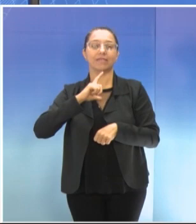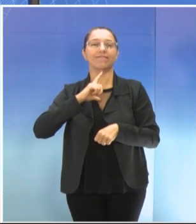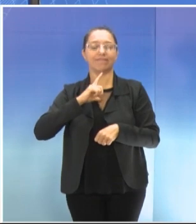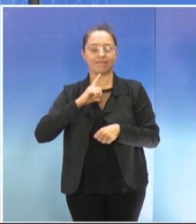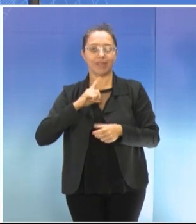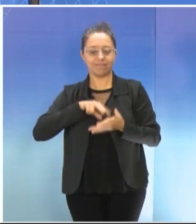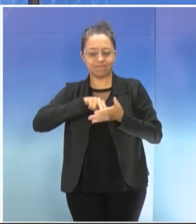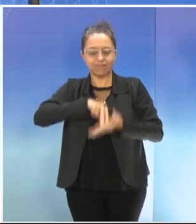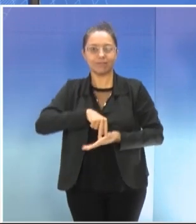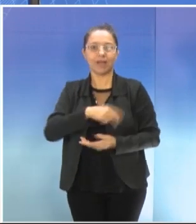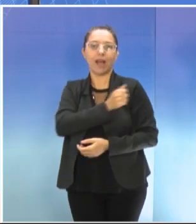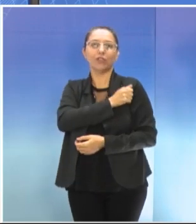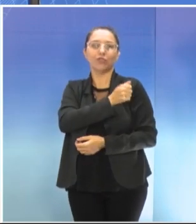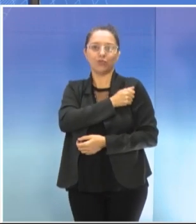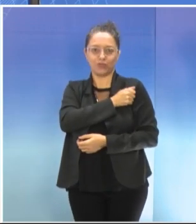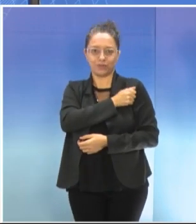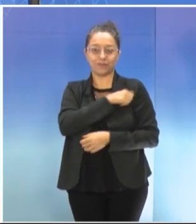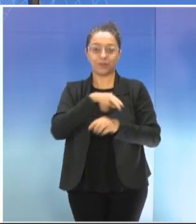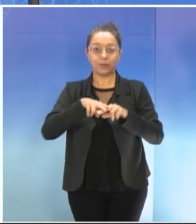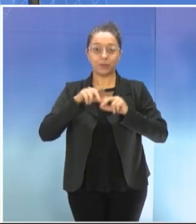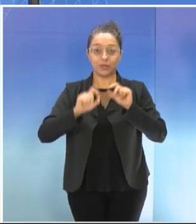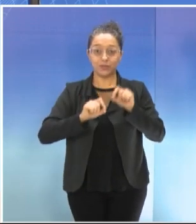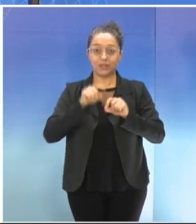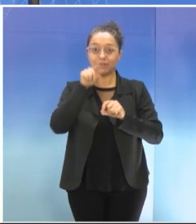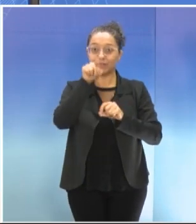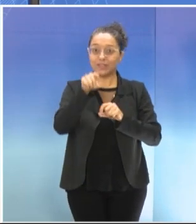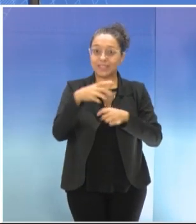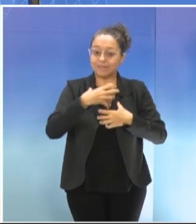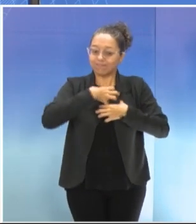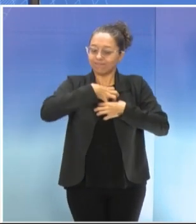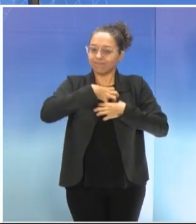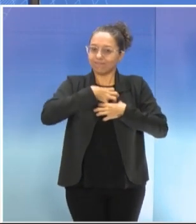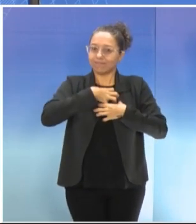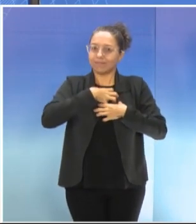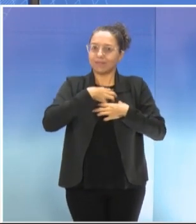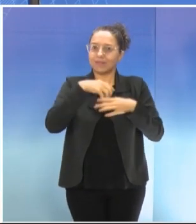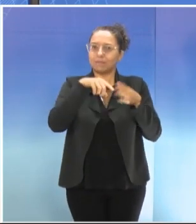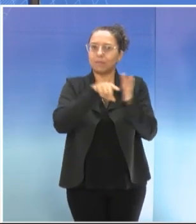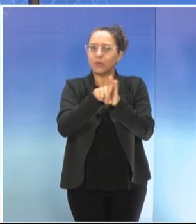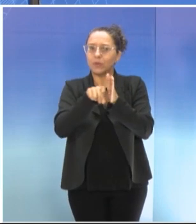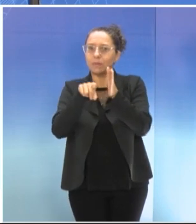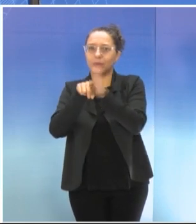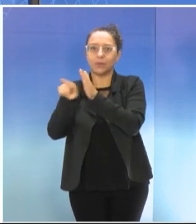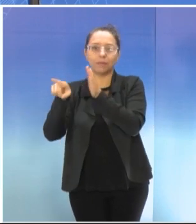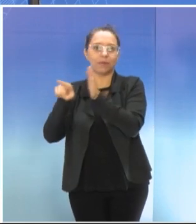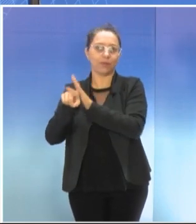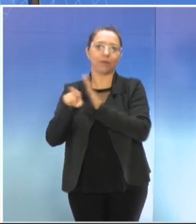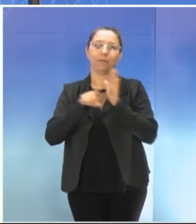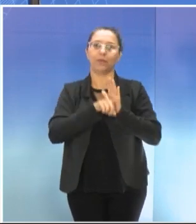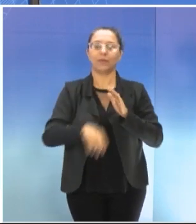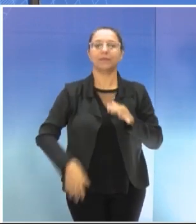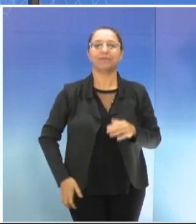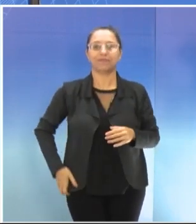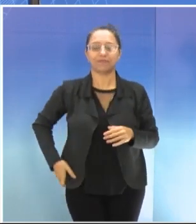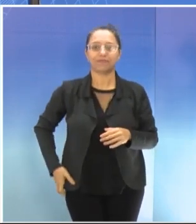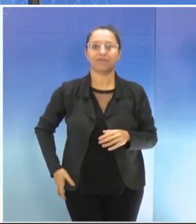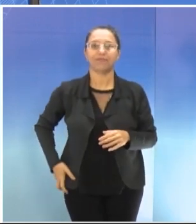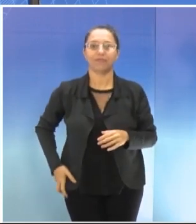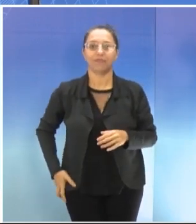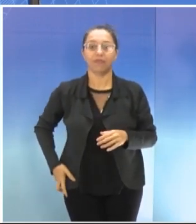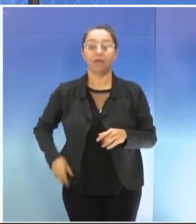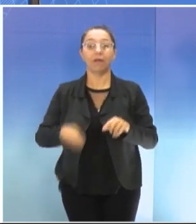atitude. Ser filósofo, então, é você se perguntar, é você ter uma atitude